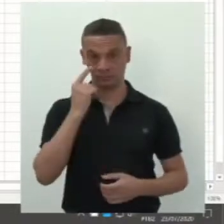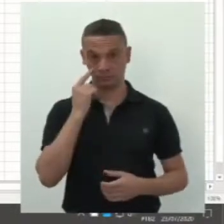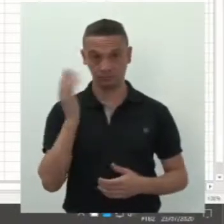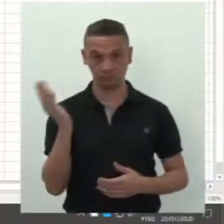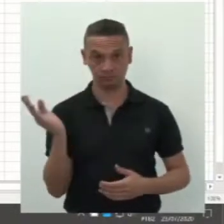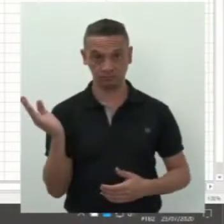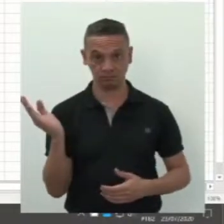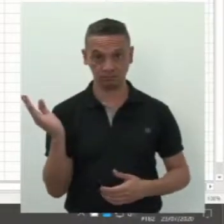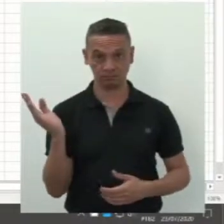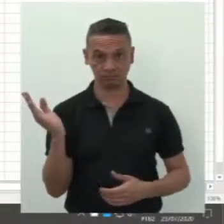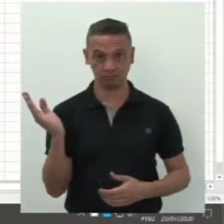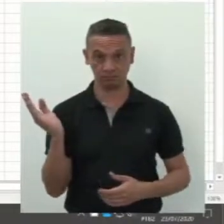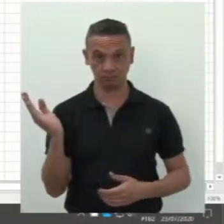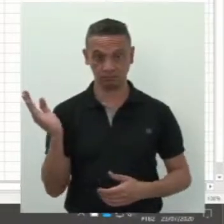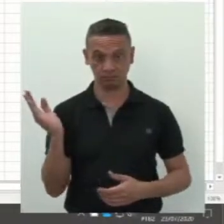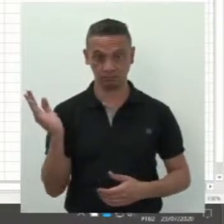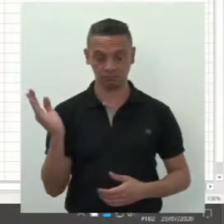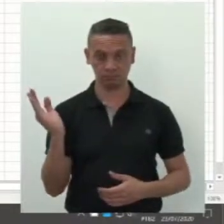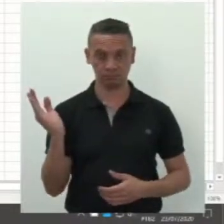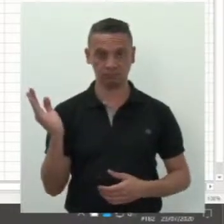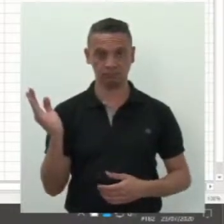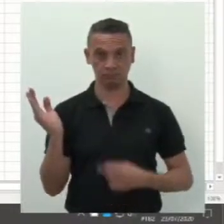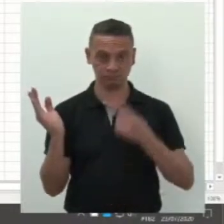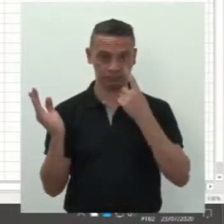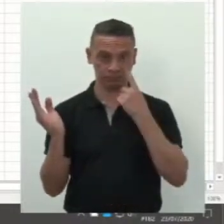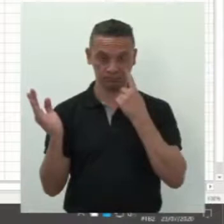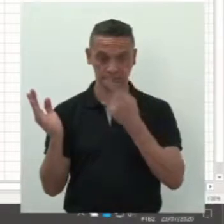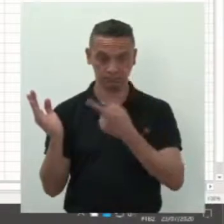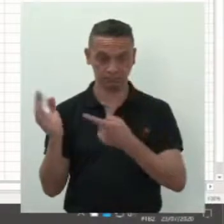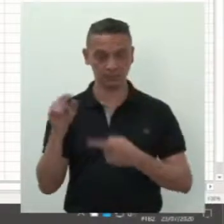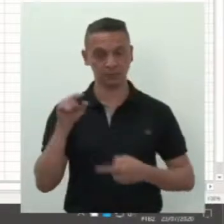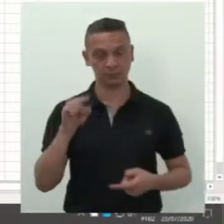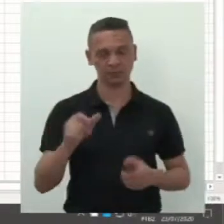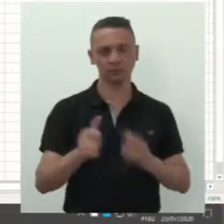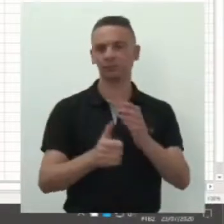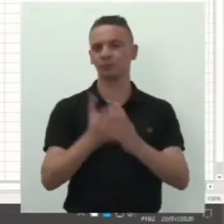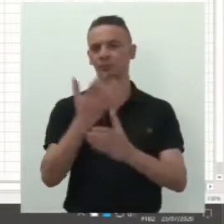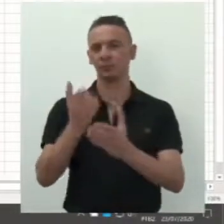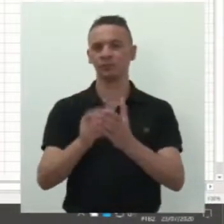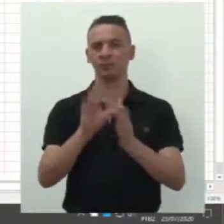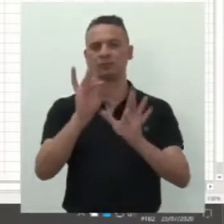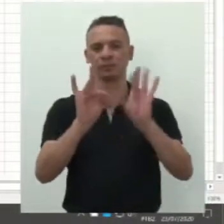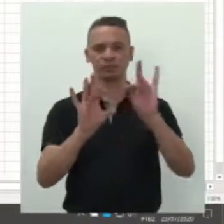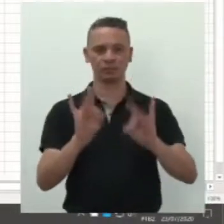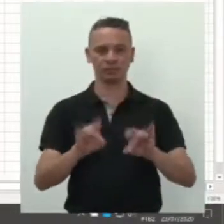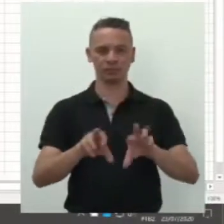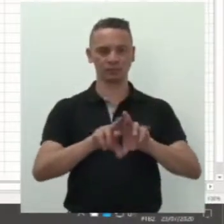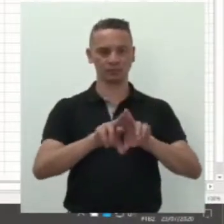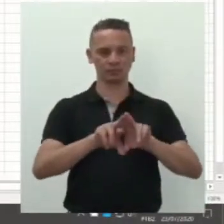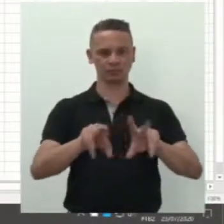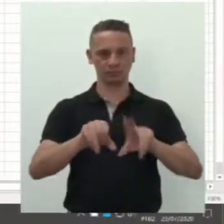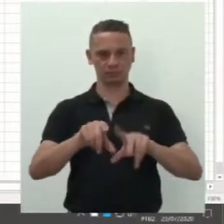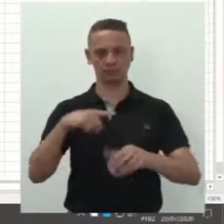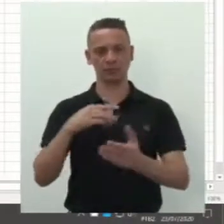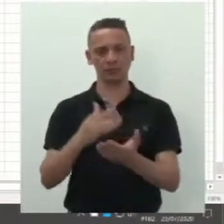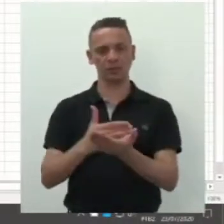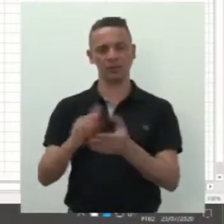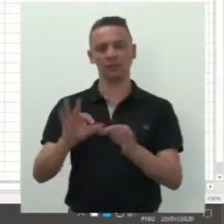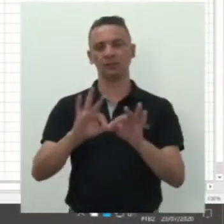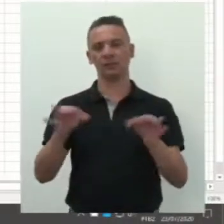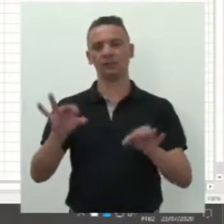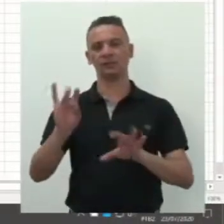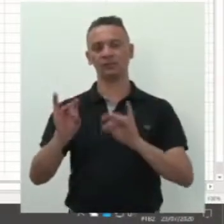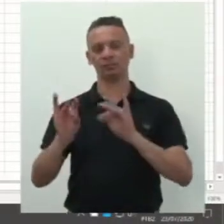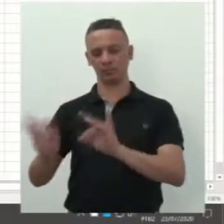seleciono ela, botão direito, e aí eu tenho várias opções de colar. A gente vai primeiro começar com essa opção aqui de